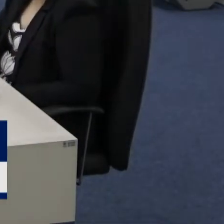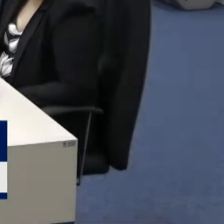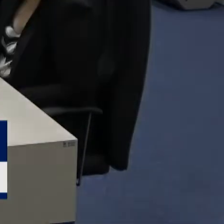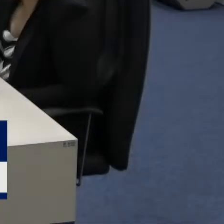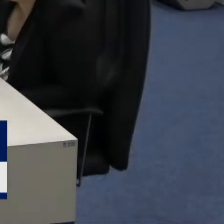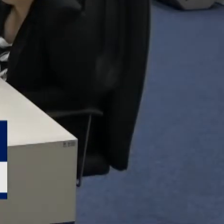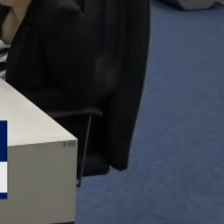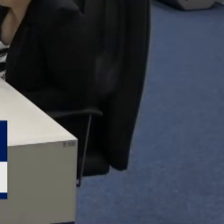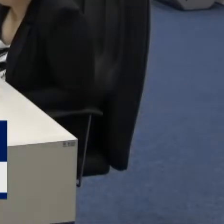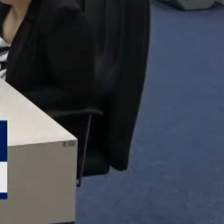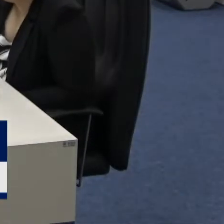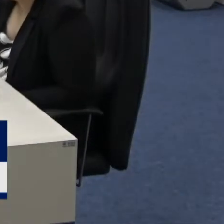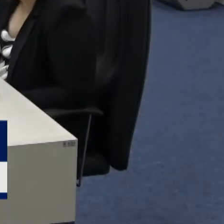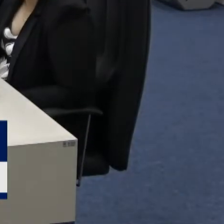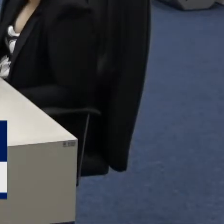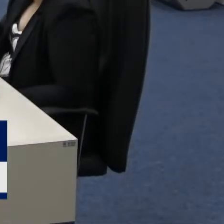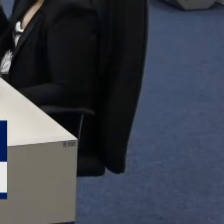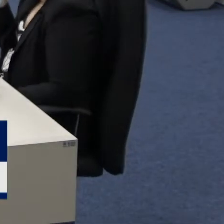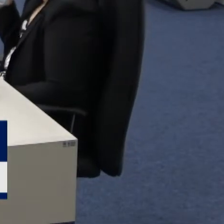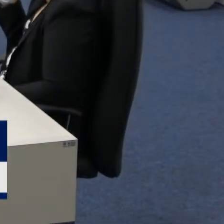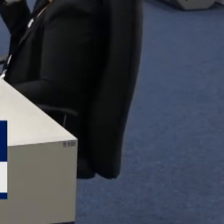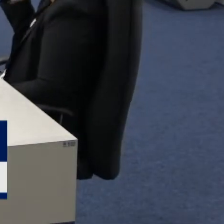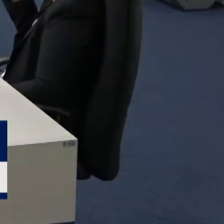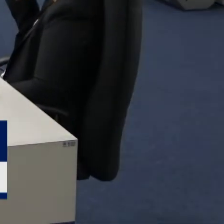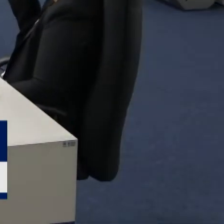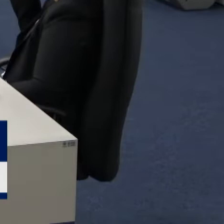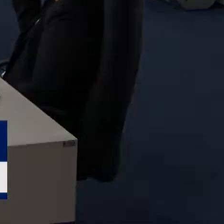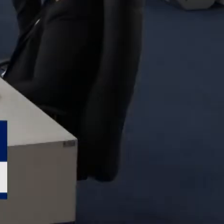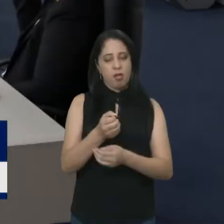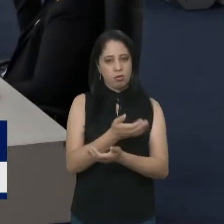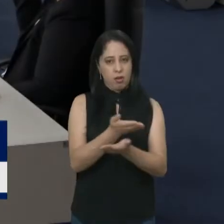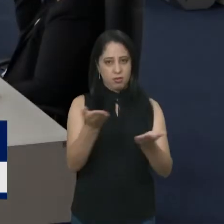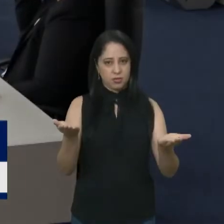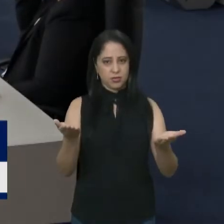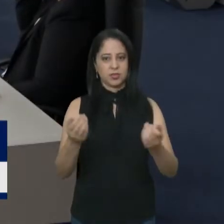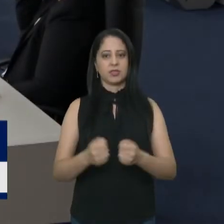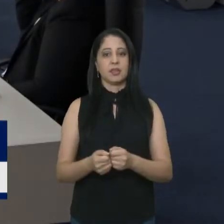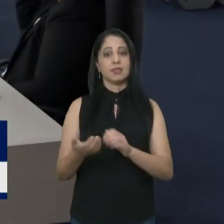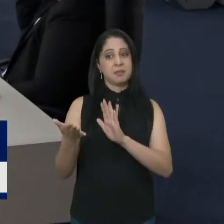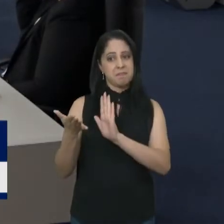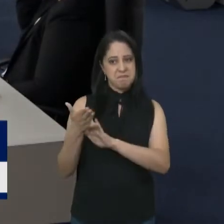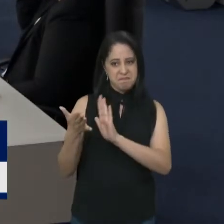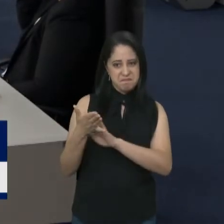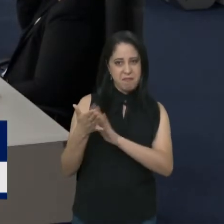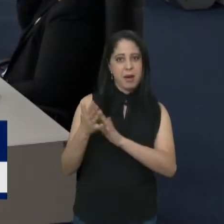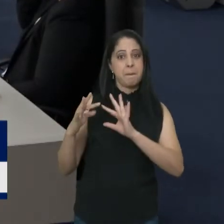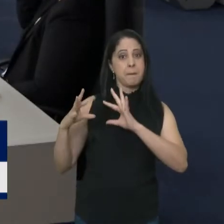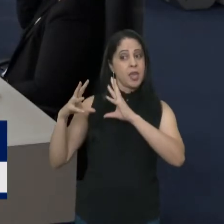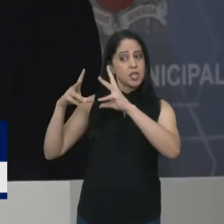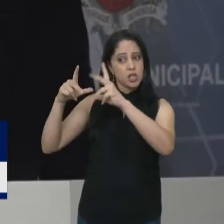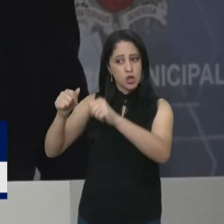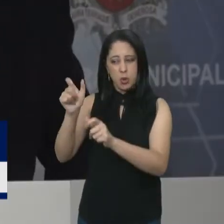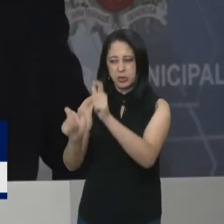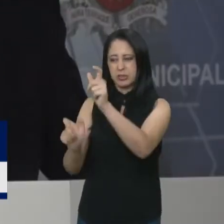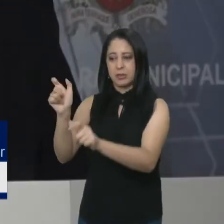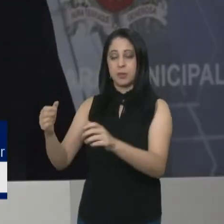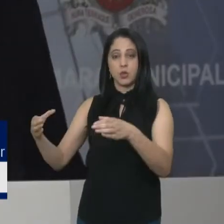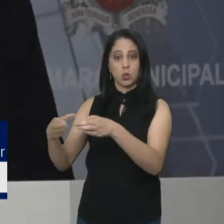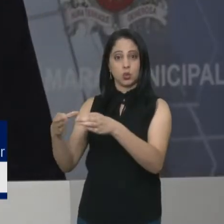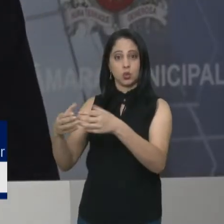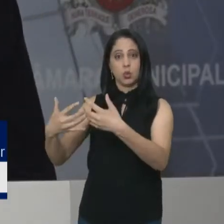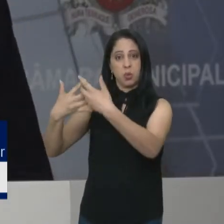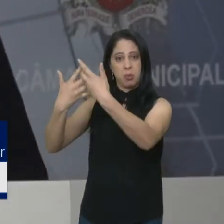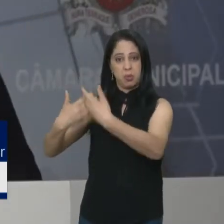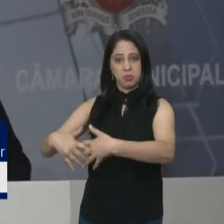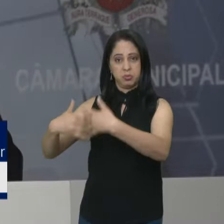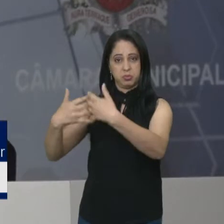Obrigado, senhor presidente. Boa tarde a todos os telespectadores. Parabéns a todos do Rotary Club pelo trabalho.